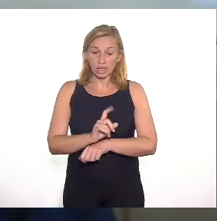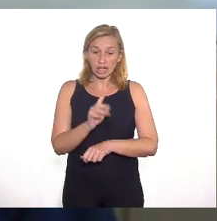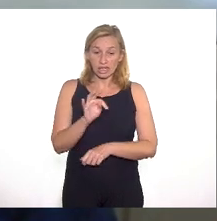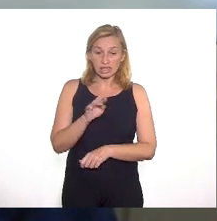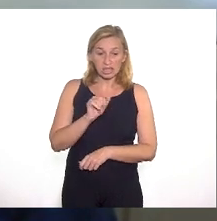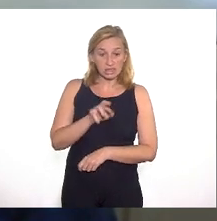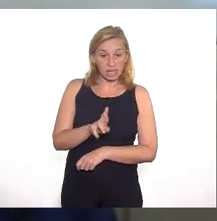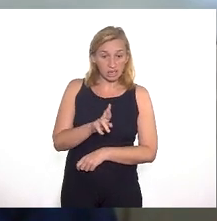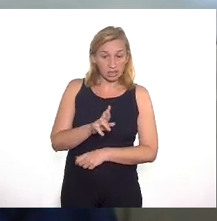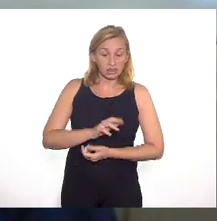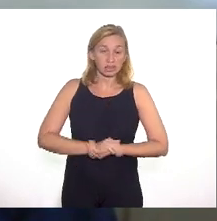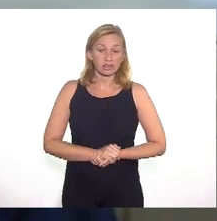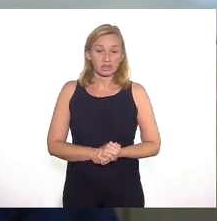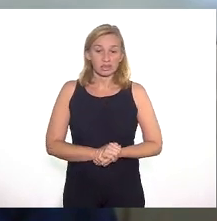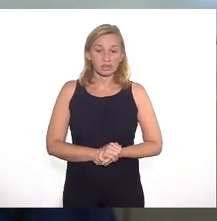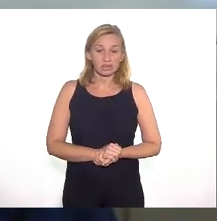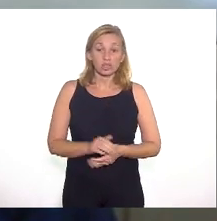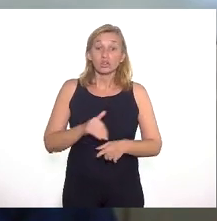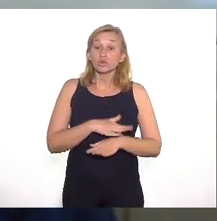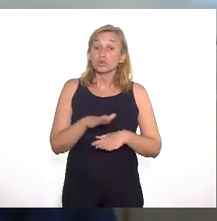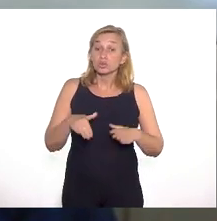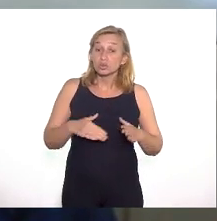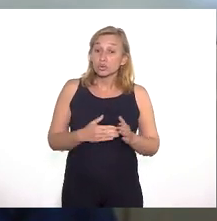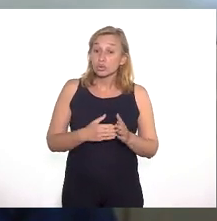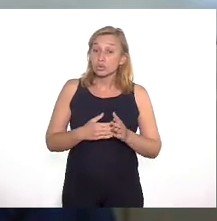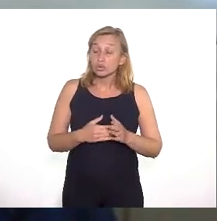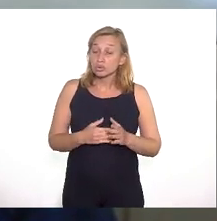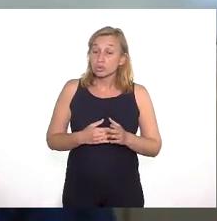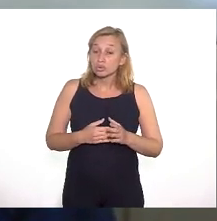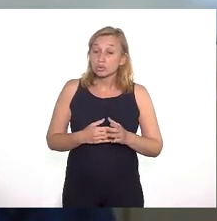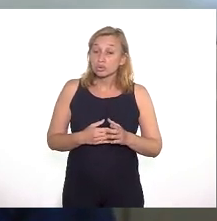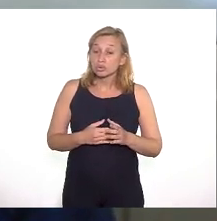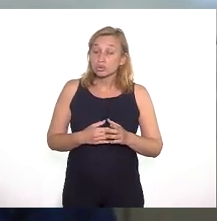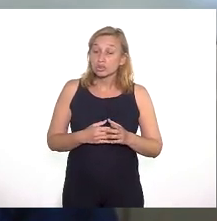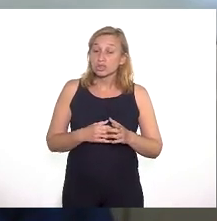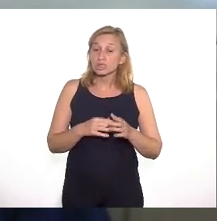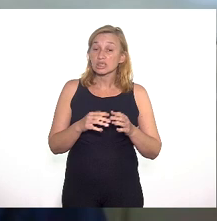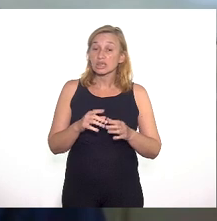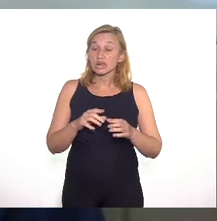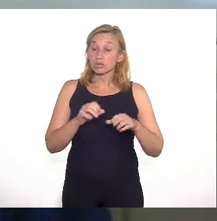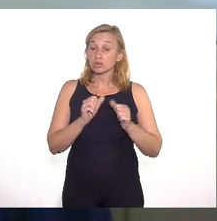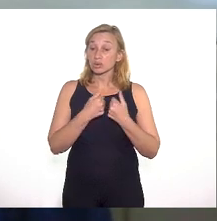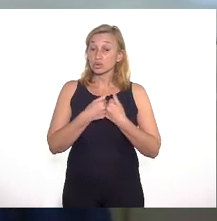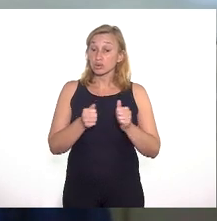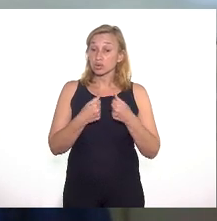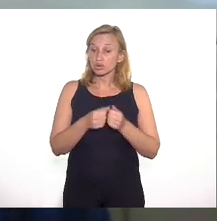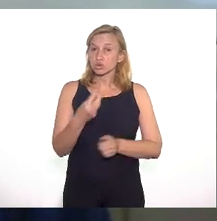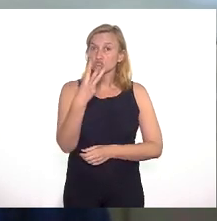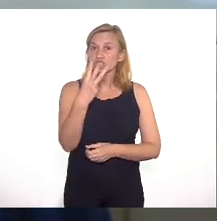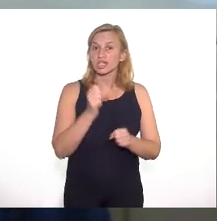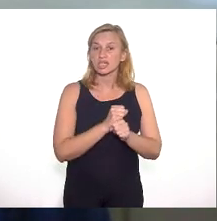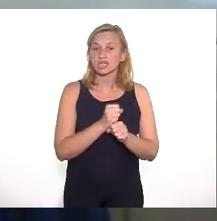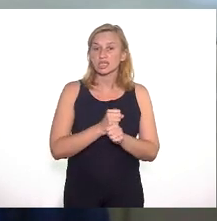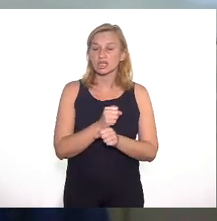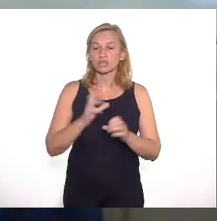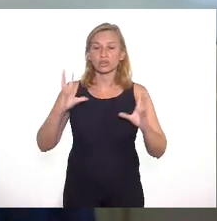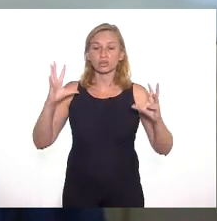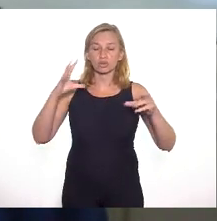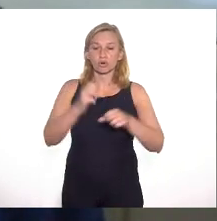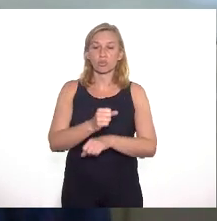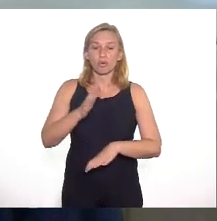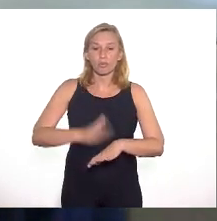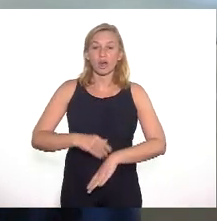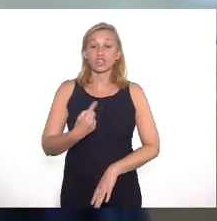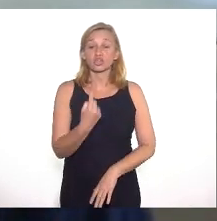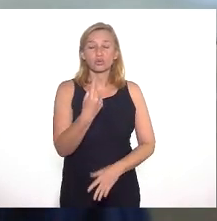licitar todas as concessões de linha de ônibus. Passaram-se 3 anos e já somou mais um